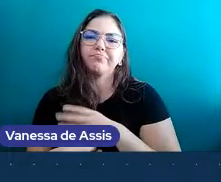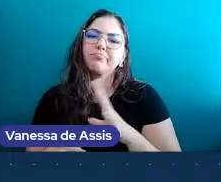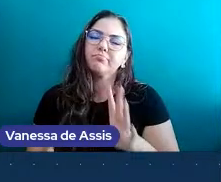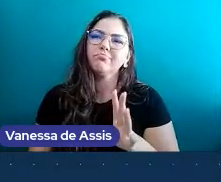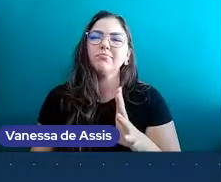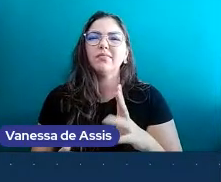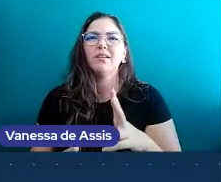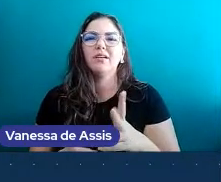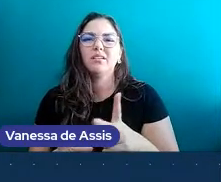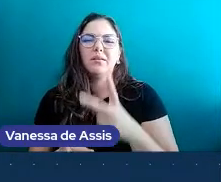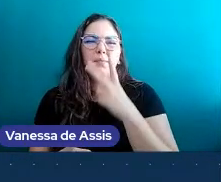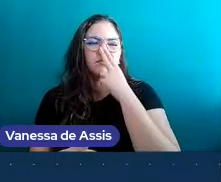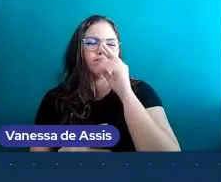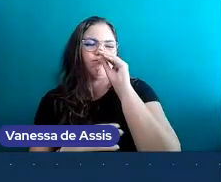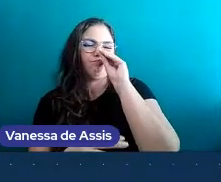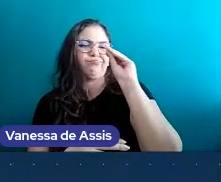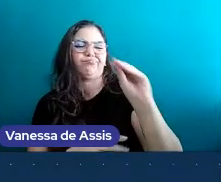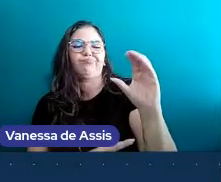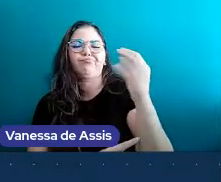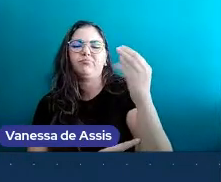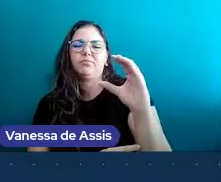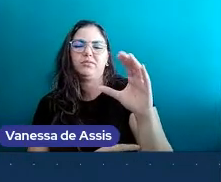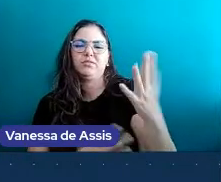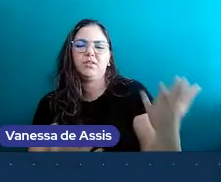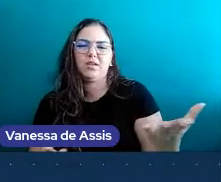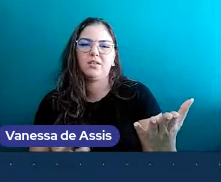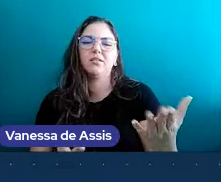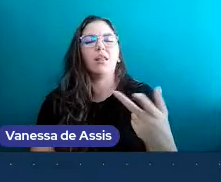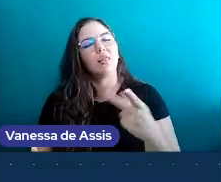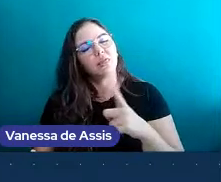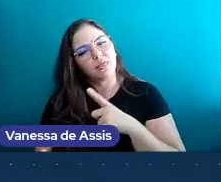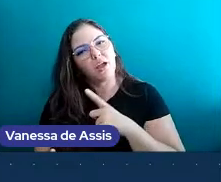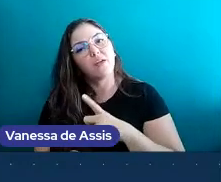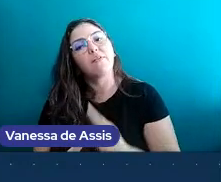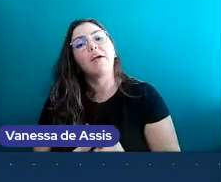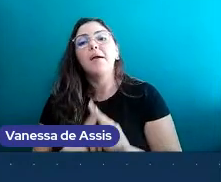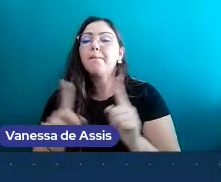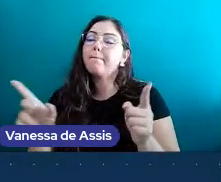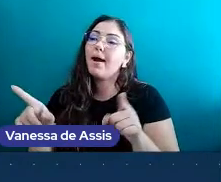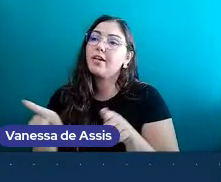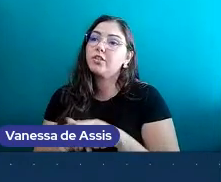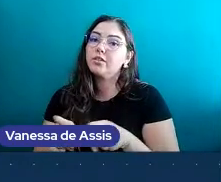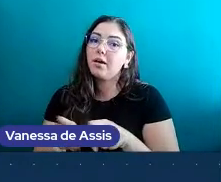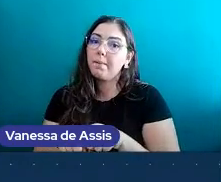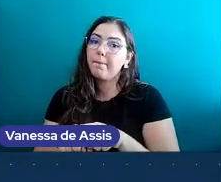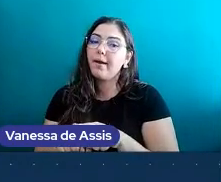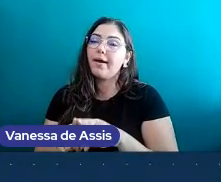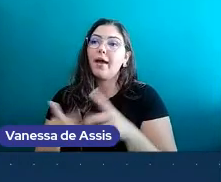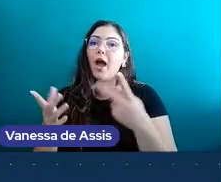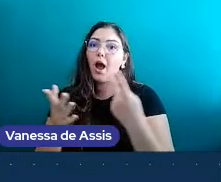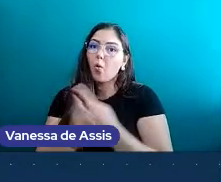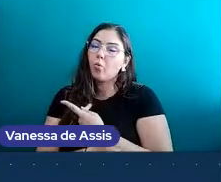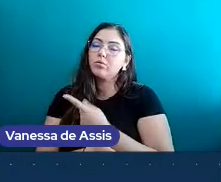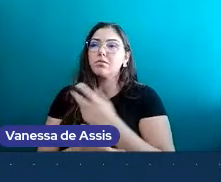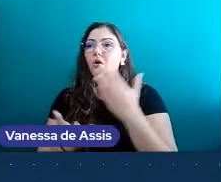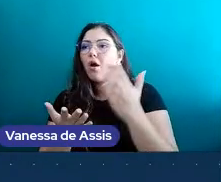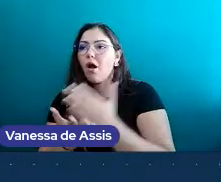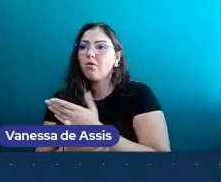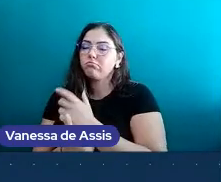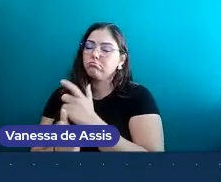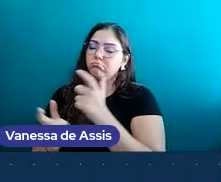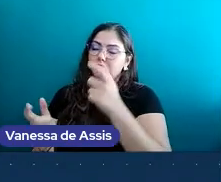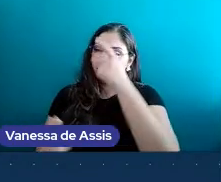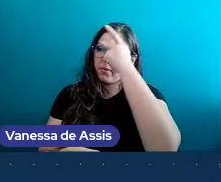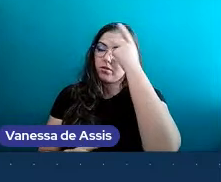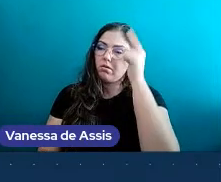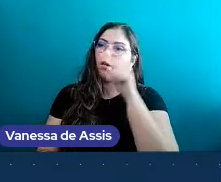ou outra. Houve também por conta no desenvolvimento de vacinas, parte da população passou a entender a